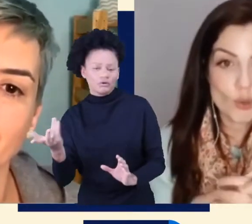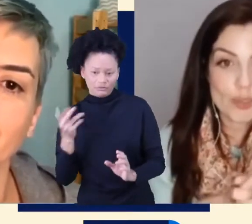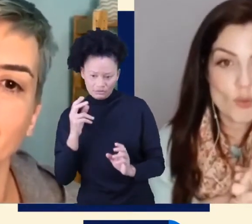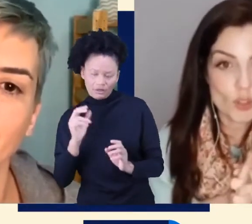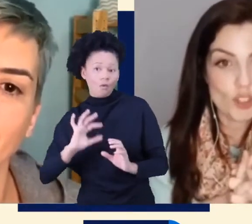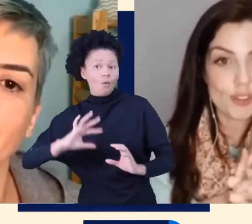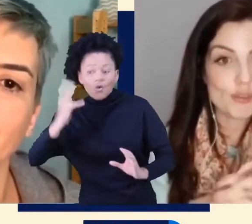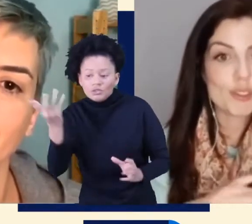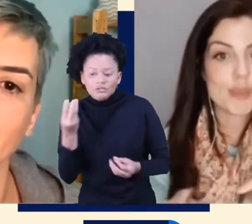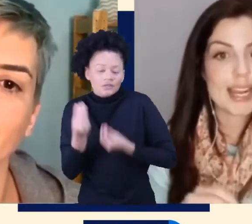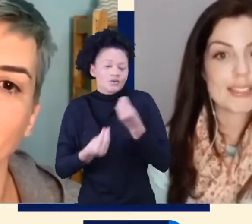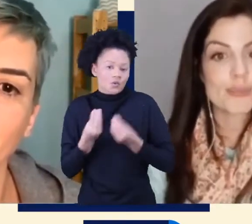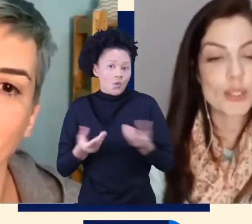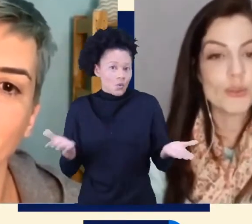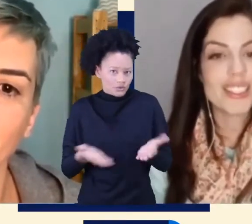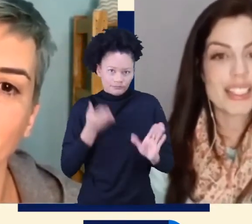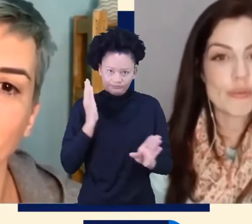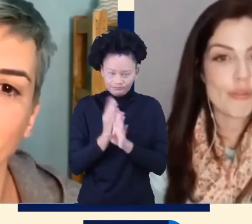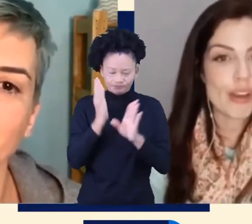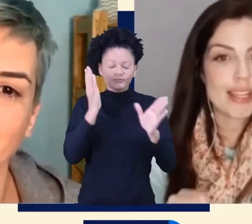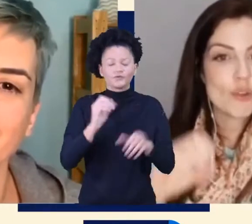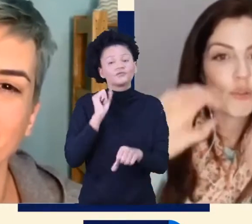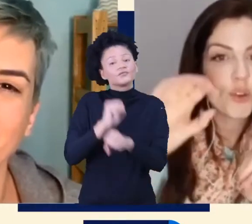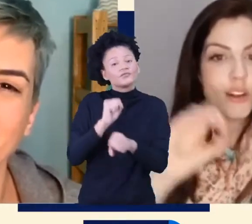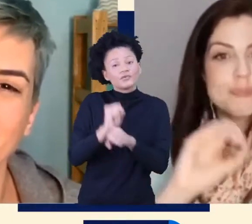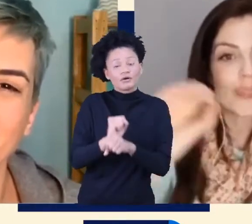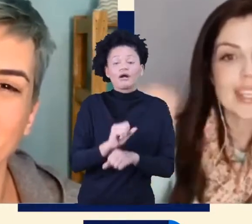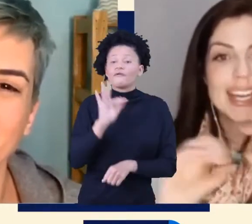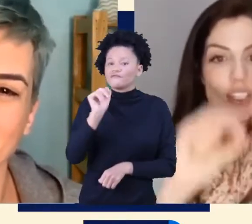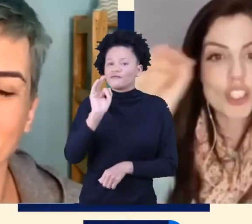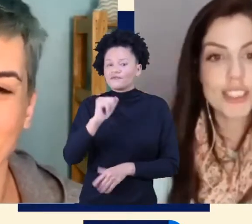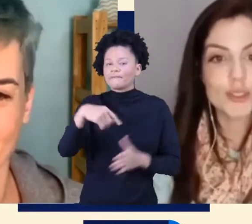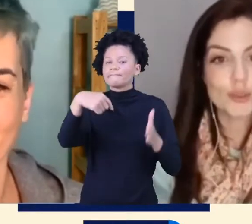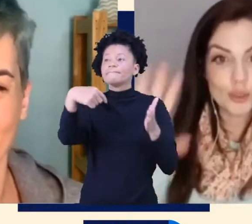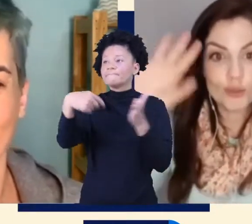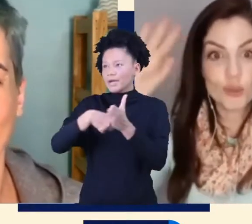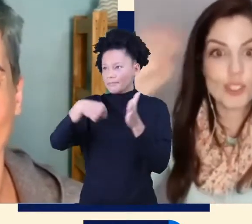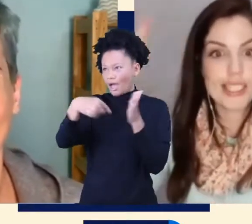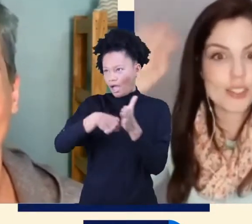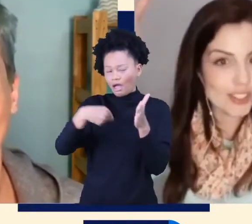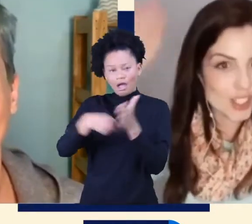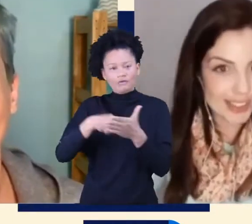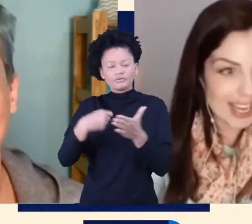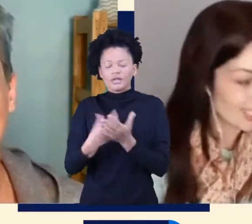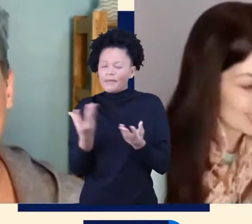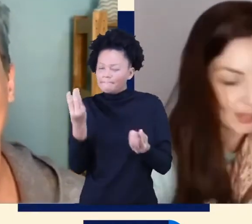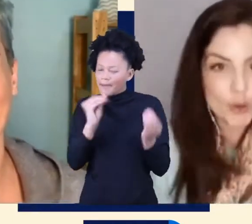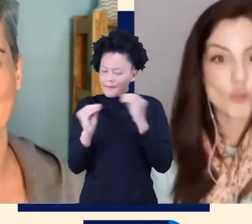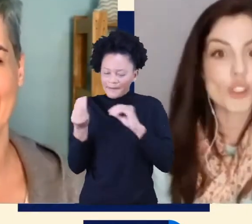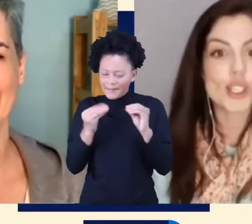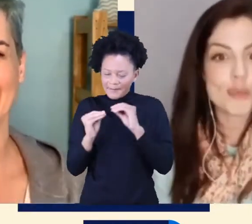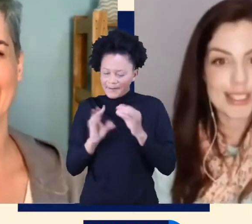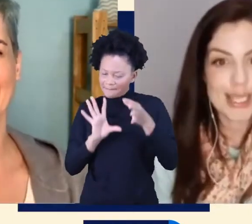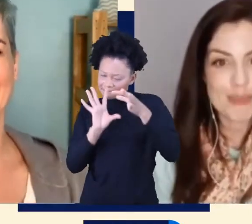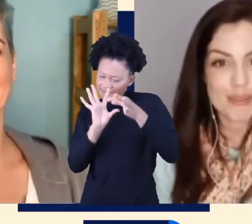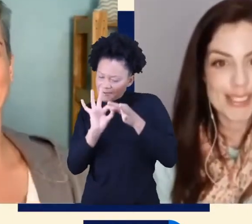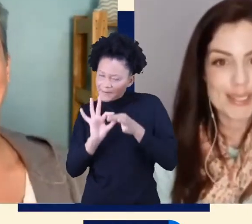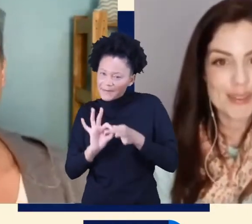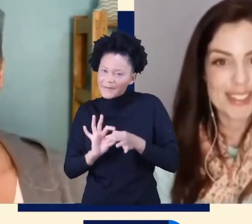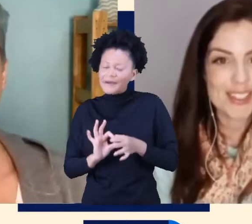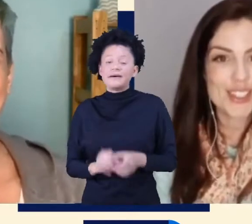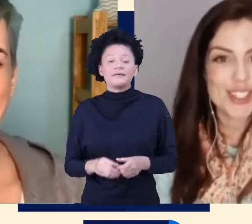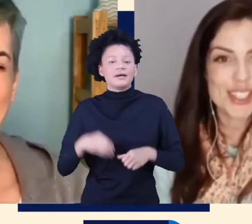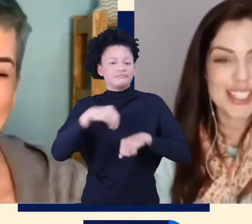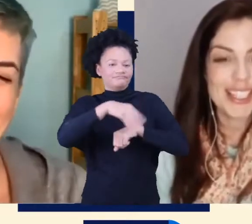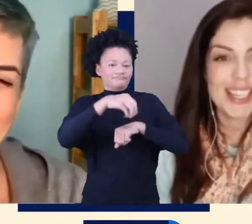gente vai descobrir hoje. Então, eu vou esperar as perguntas da Fafá e eu vou encaixando tudo isso que já está aqui prontinho para dizer para vocês,